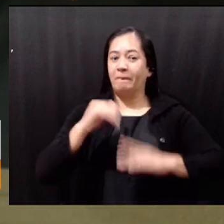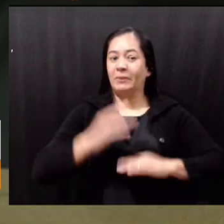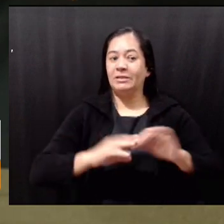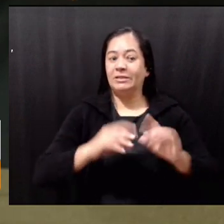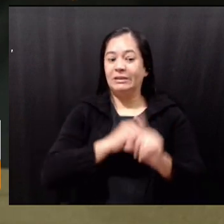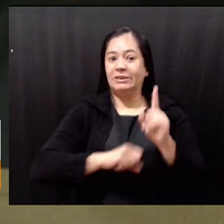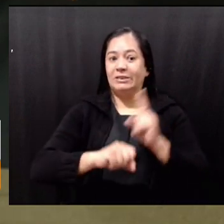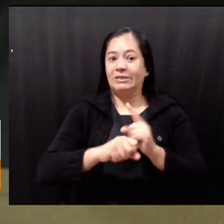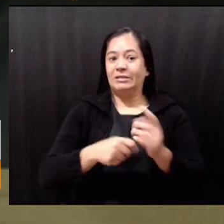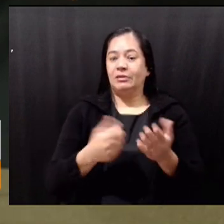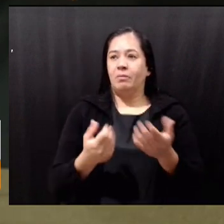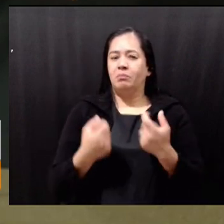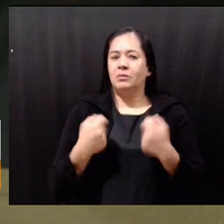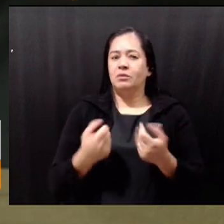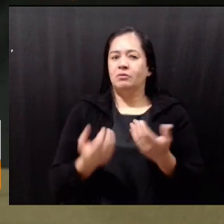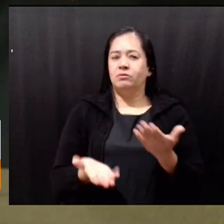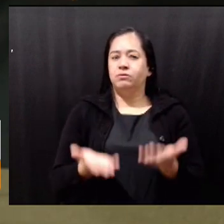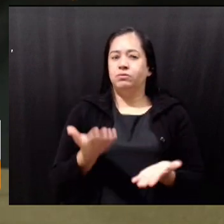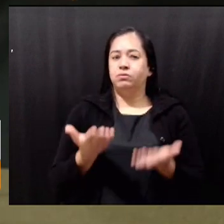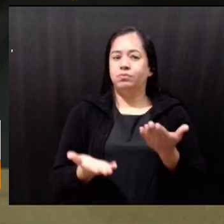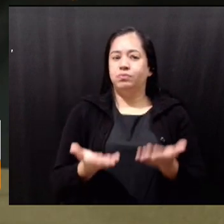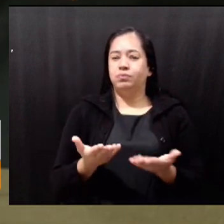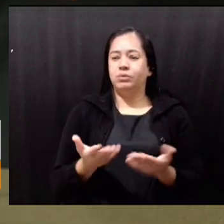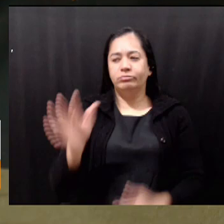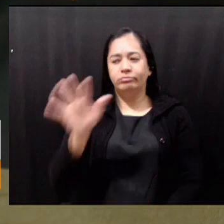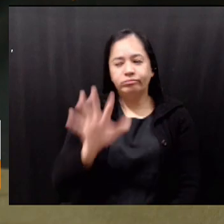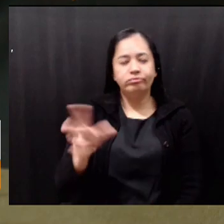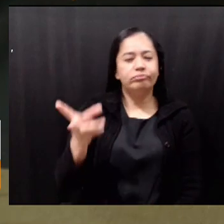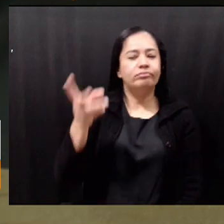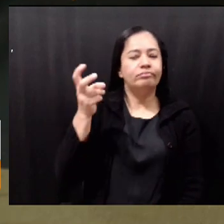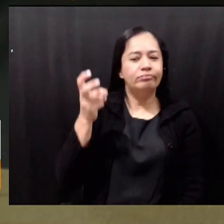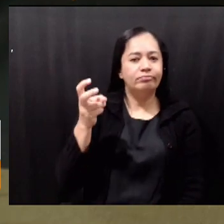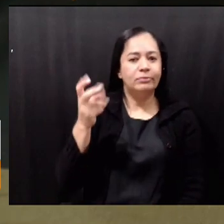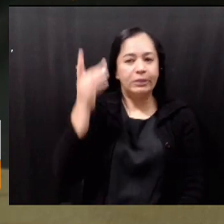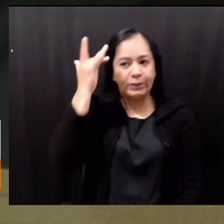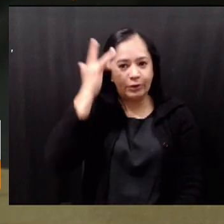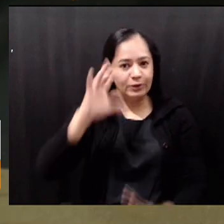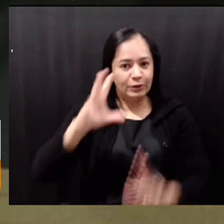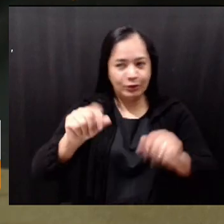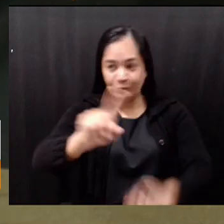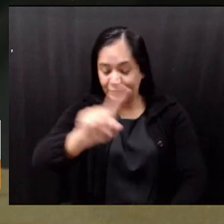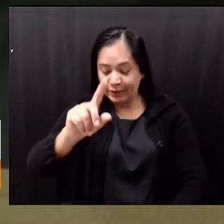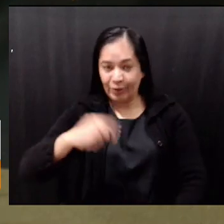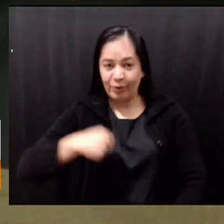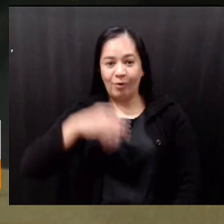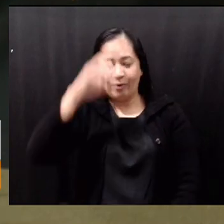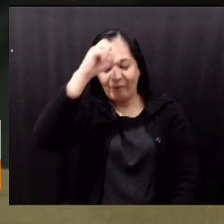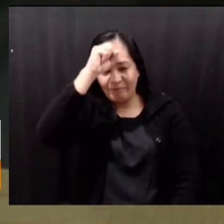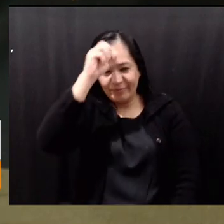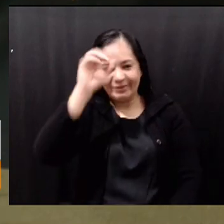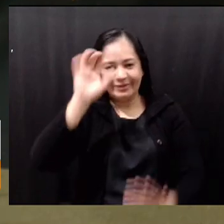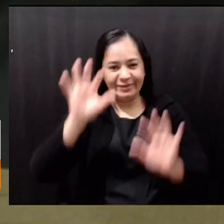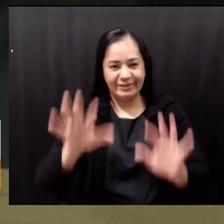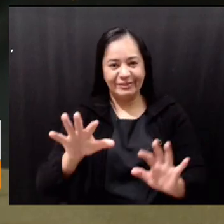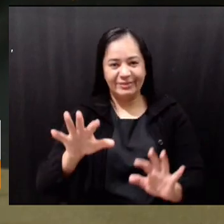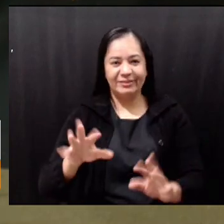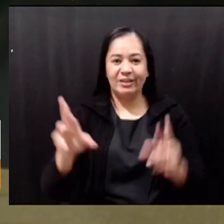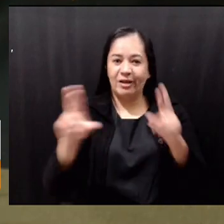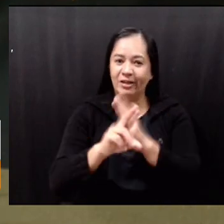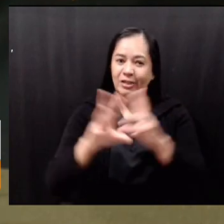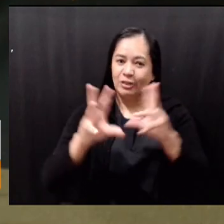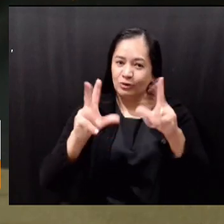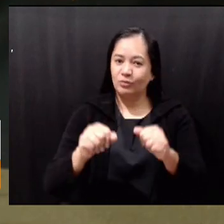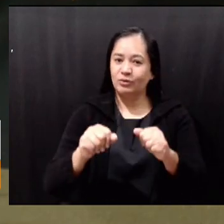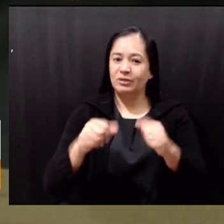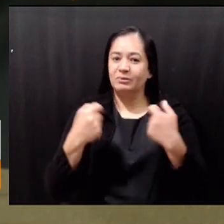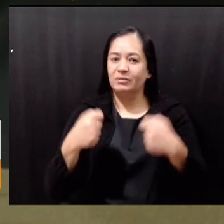equilíbrio, muito discernimento e olha, não sei tudo não, tô aprendendo, tá. Tudo E é bem. isso gente, toda relação exige equilíbrio, a